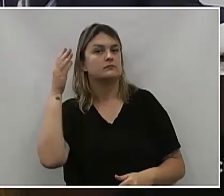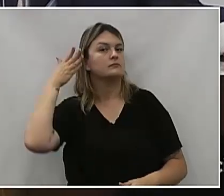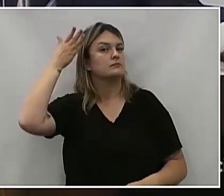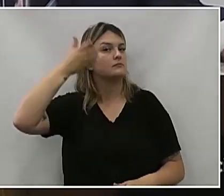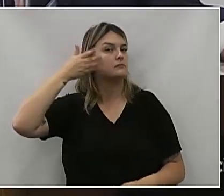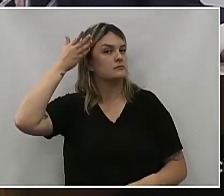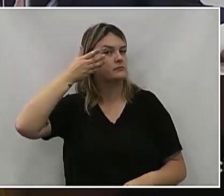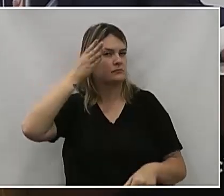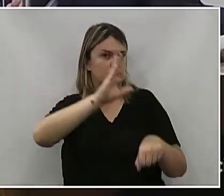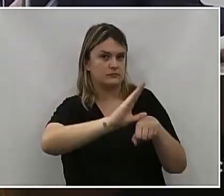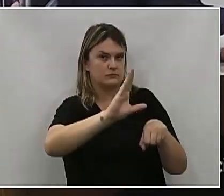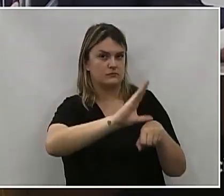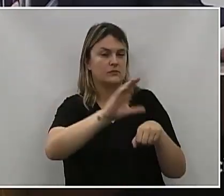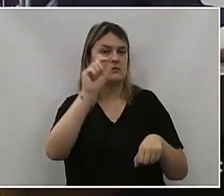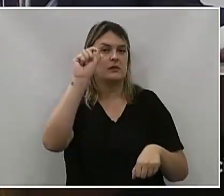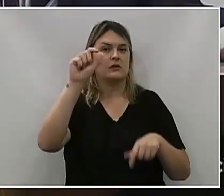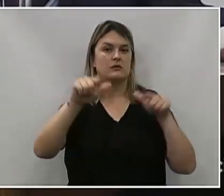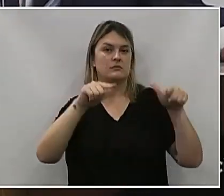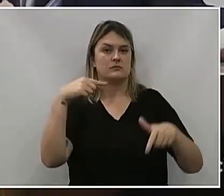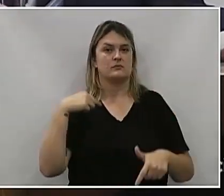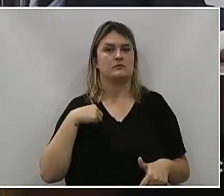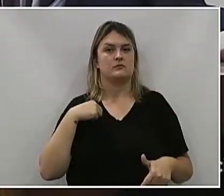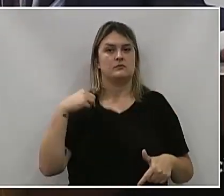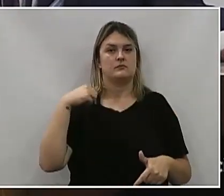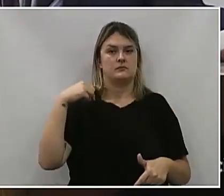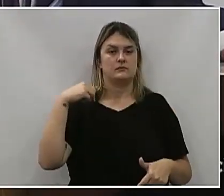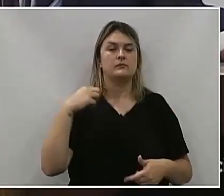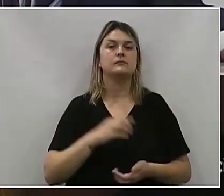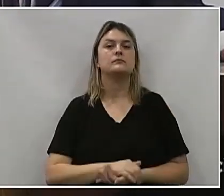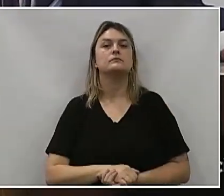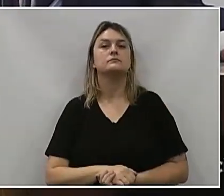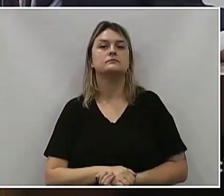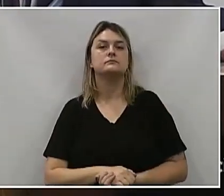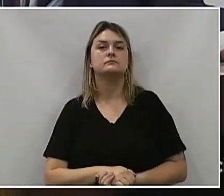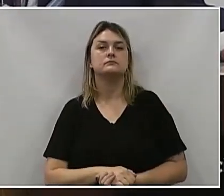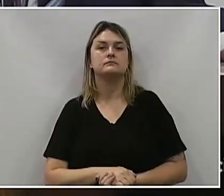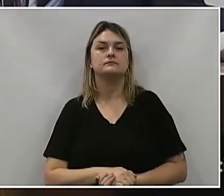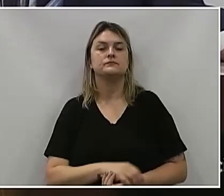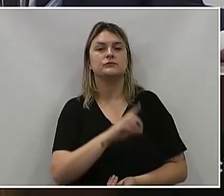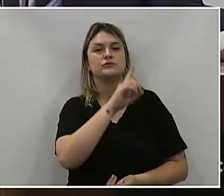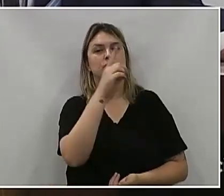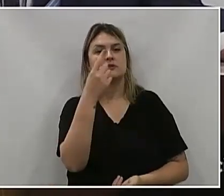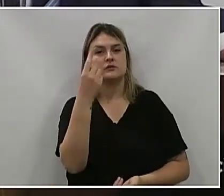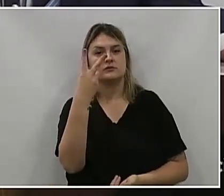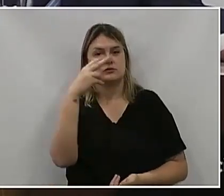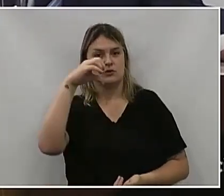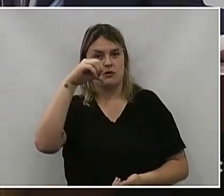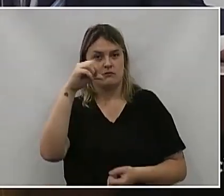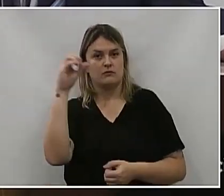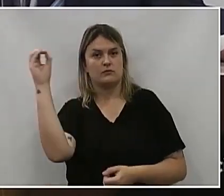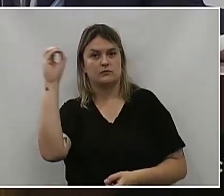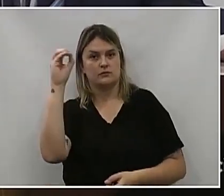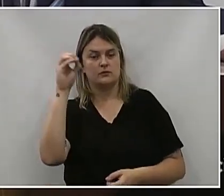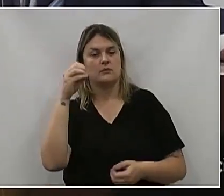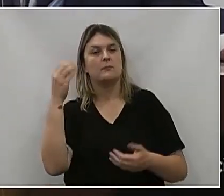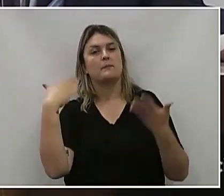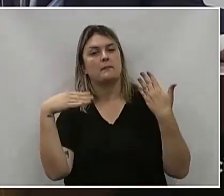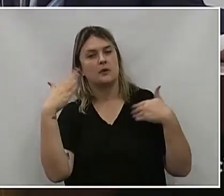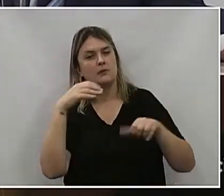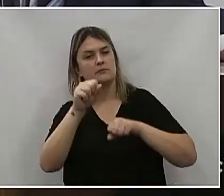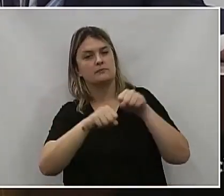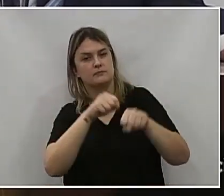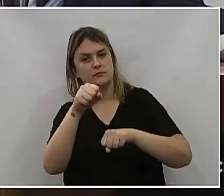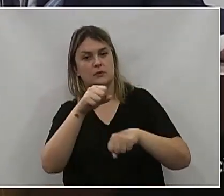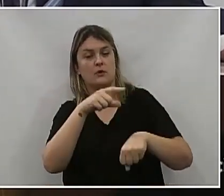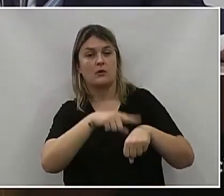de capacitação para as voluntárias da Rede Feminina de Combate ao Câncer. Dia 29/10, passeio ciclístico às